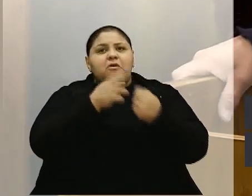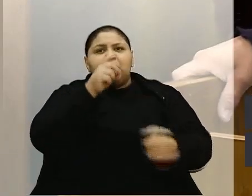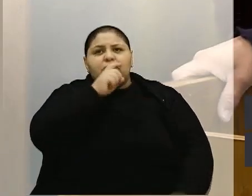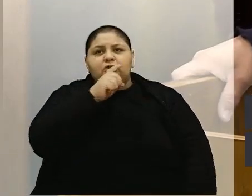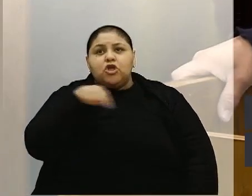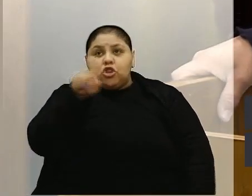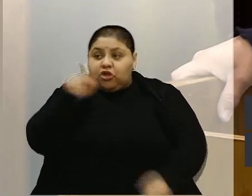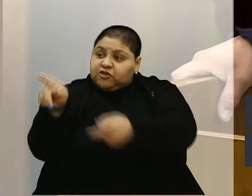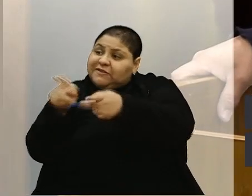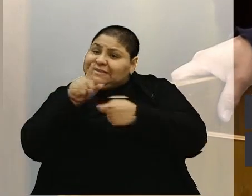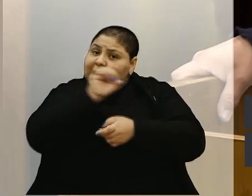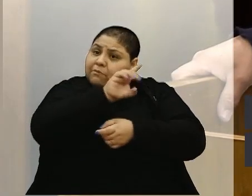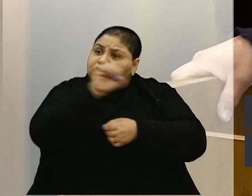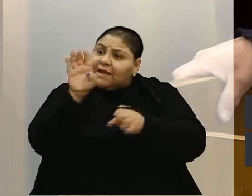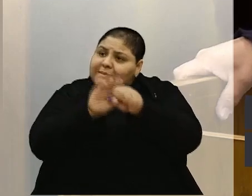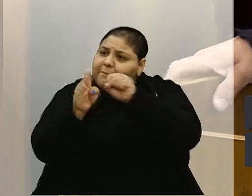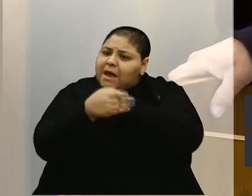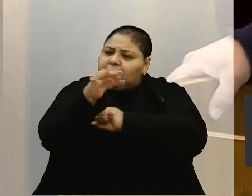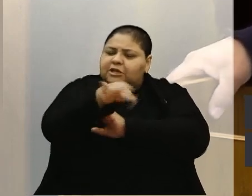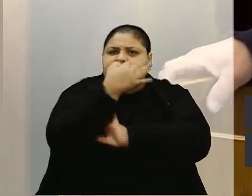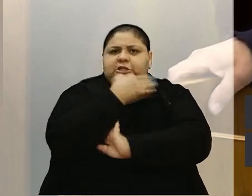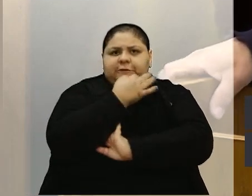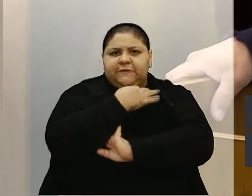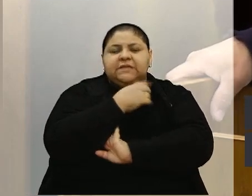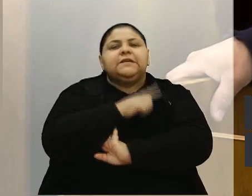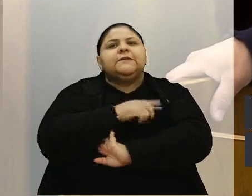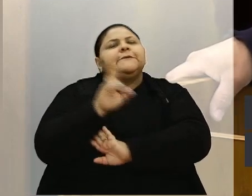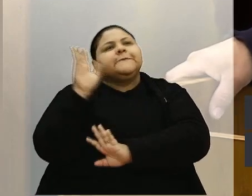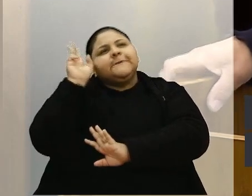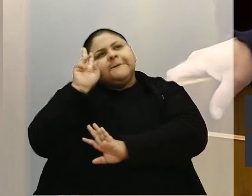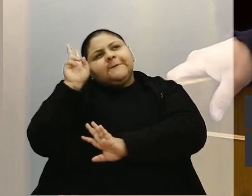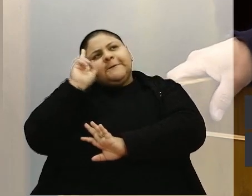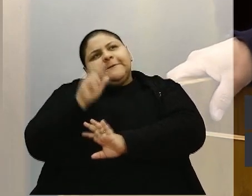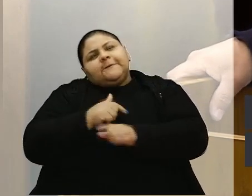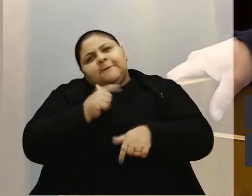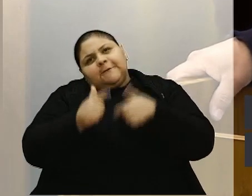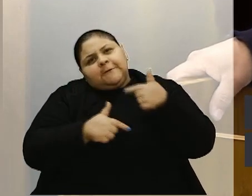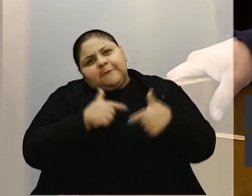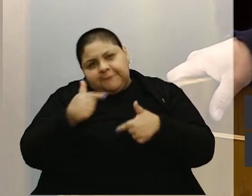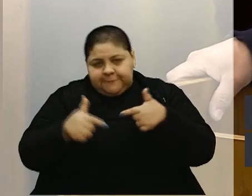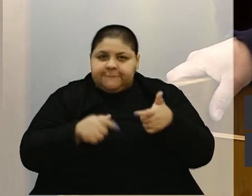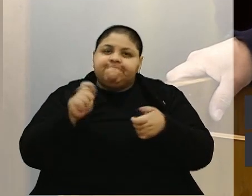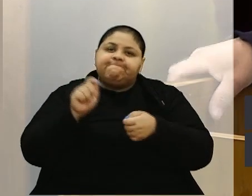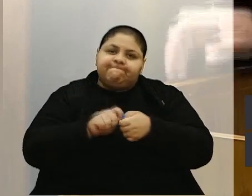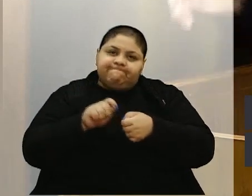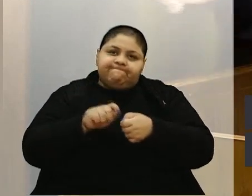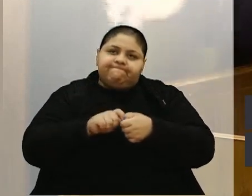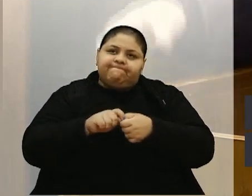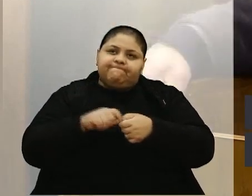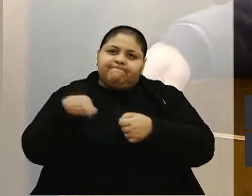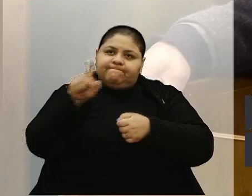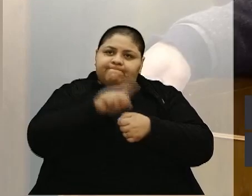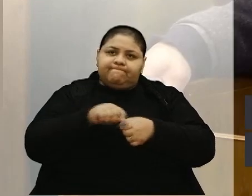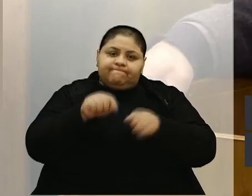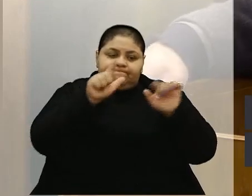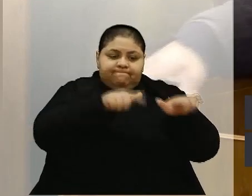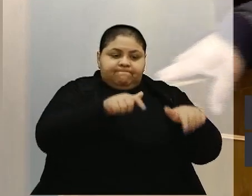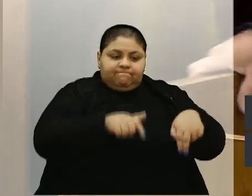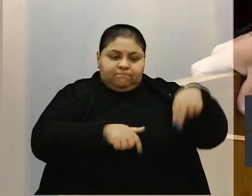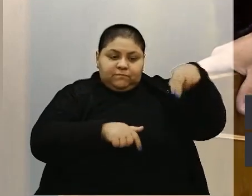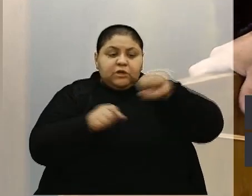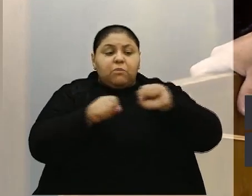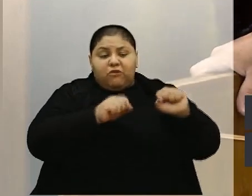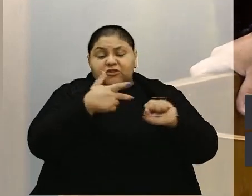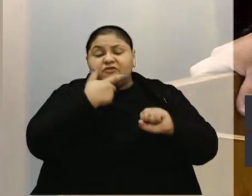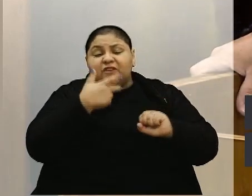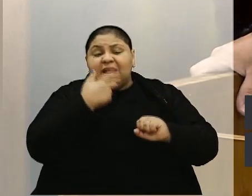bairro. Então a gente tem essa lembrança de um trabalho que a gente procurou fazer. Na Zona Norte eu poderia falar? Sim, eu posso